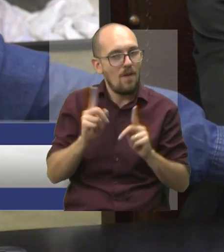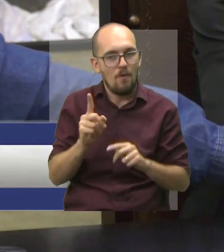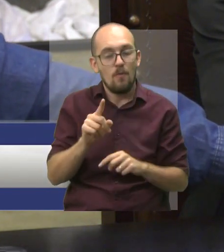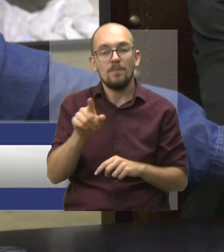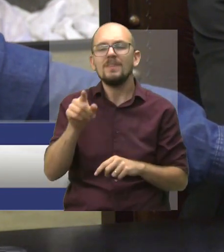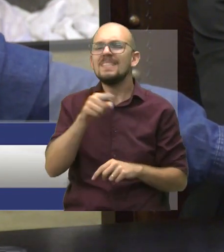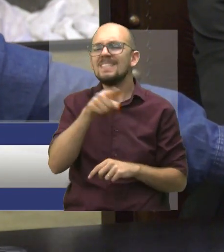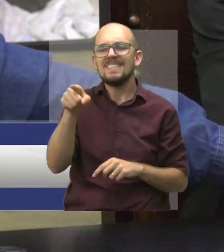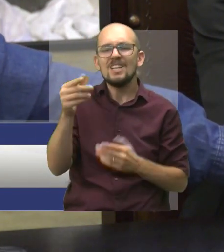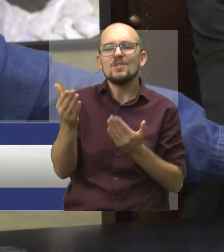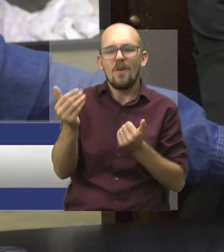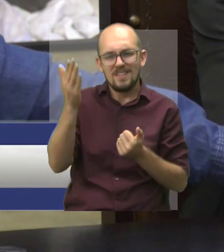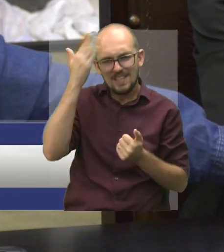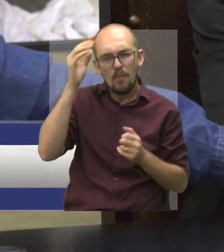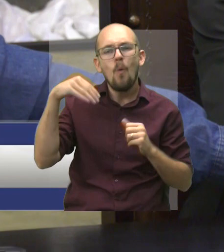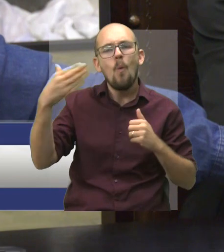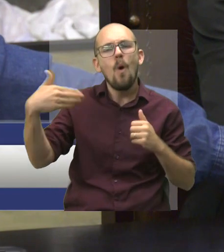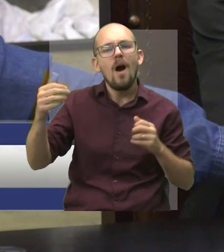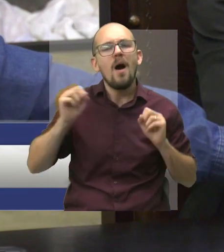vão se aposentar?